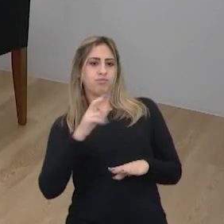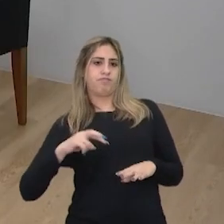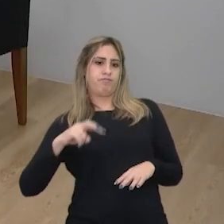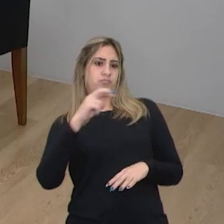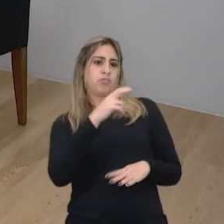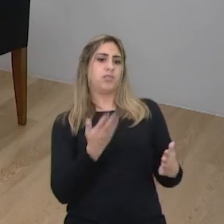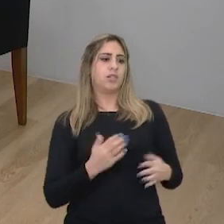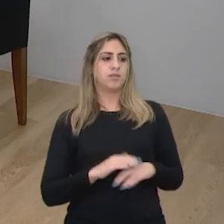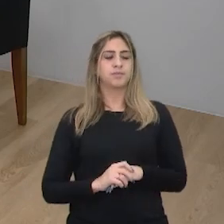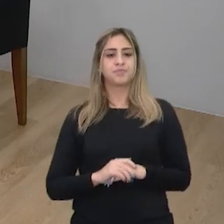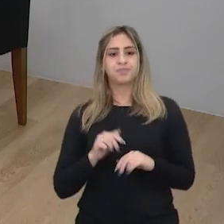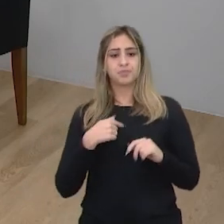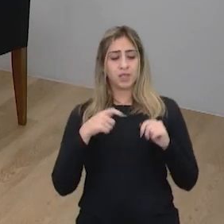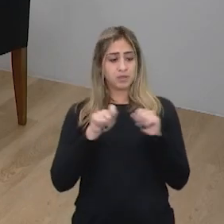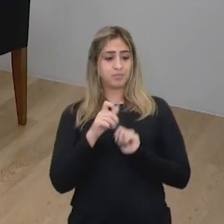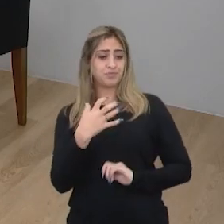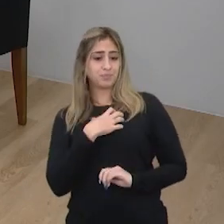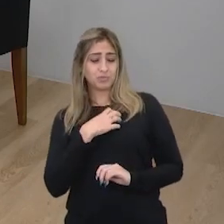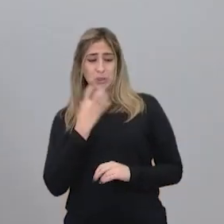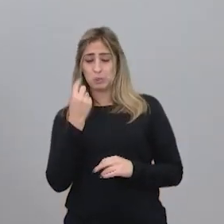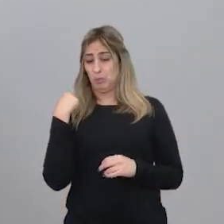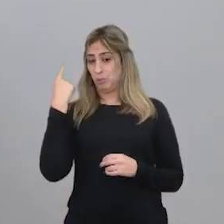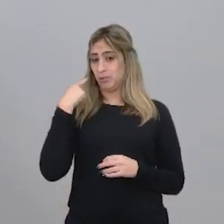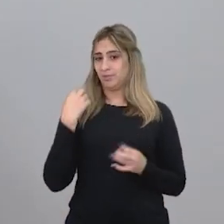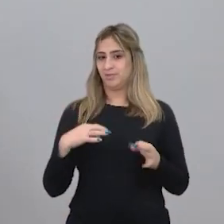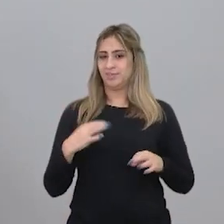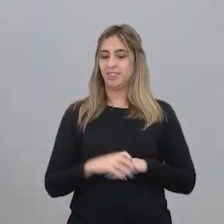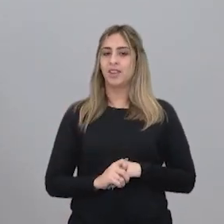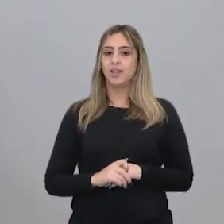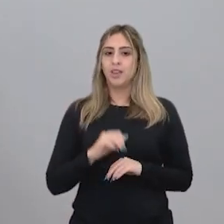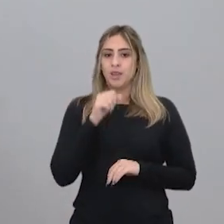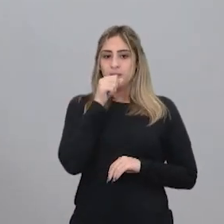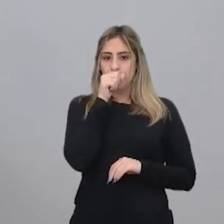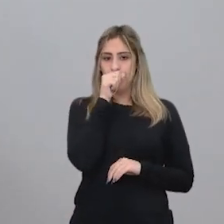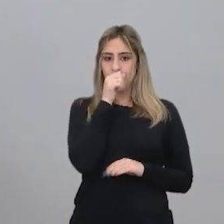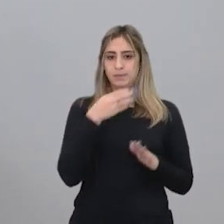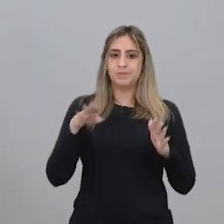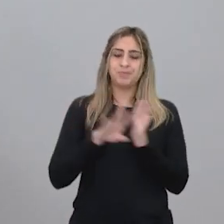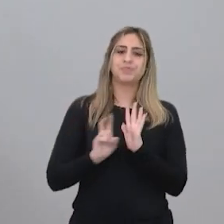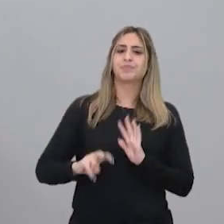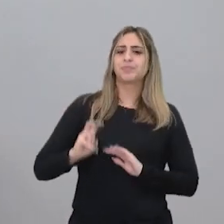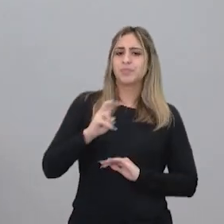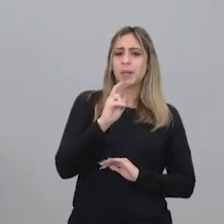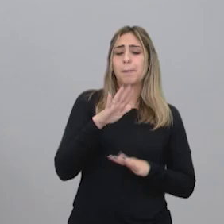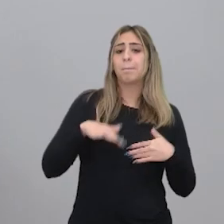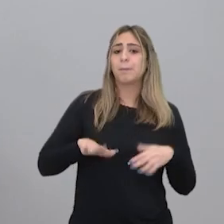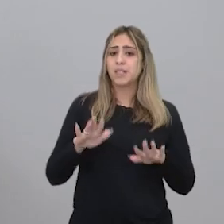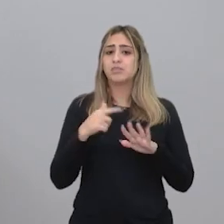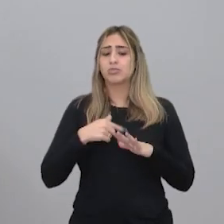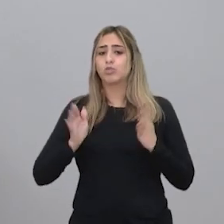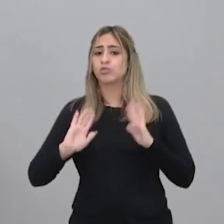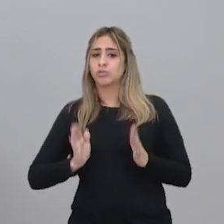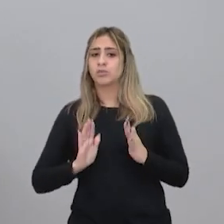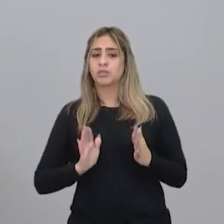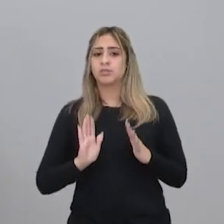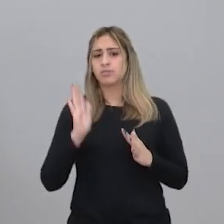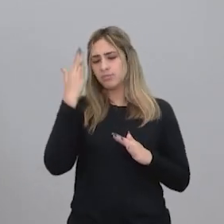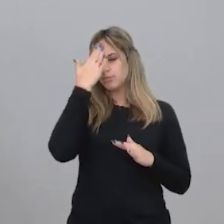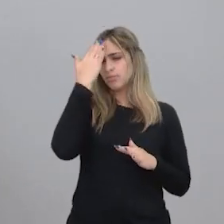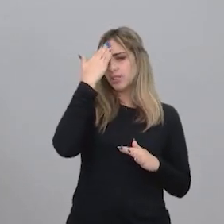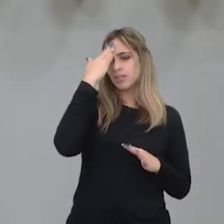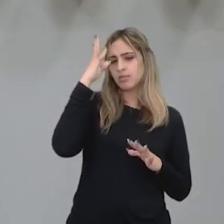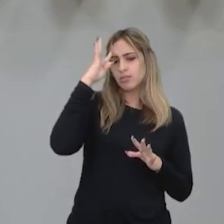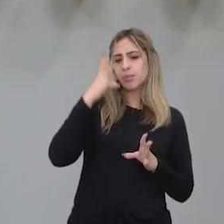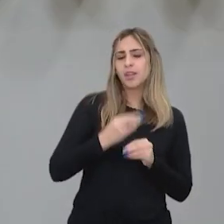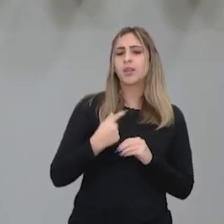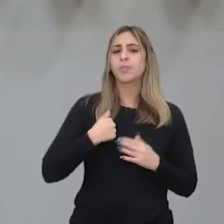dessa, fui fazendo não de uma forma tão maluca, assim, de chegar e subir, mas fui, assim, entendendo o meu